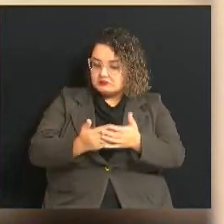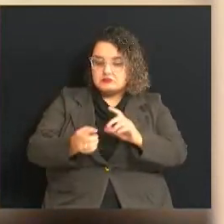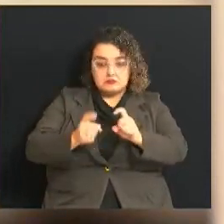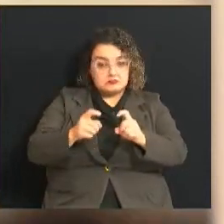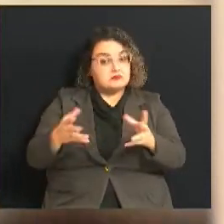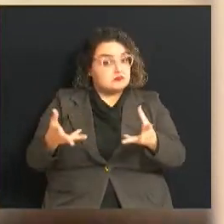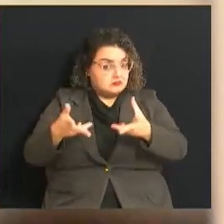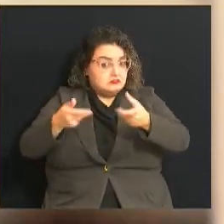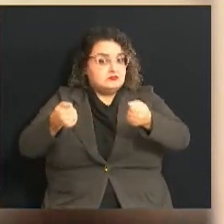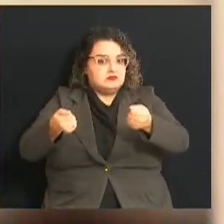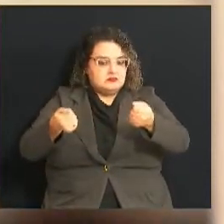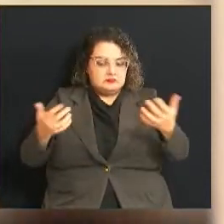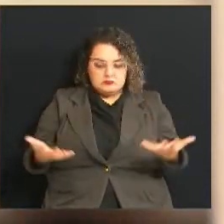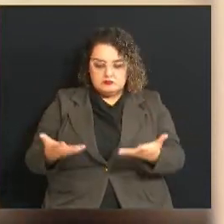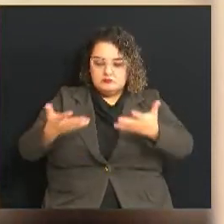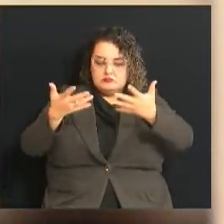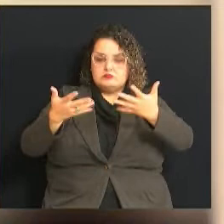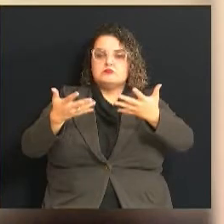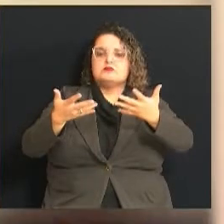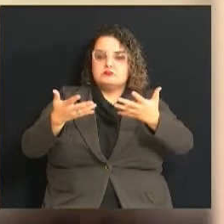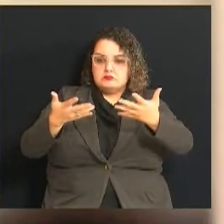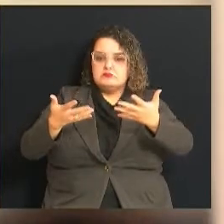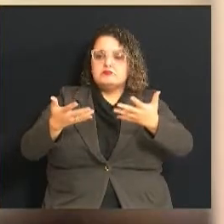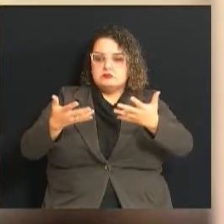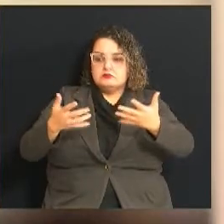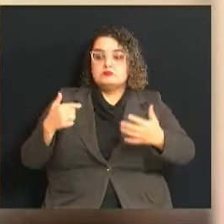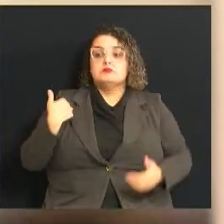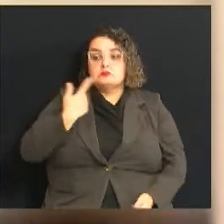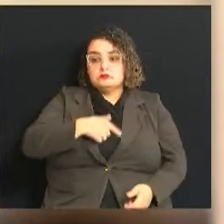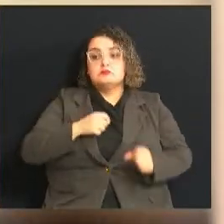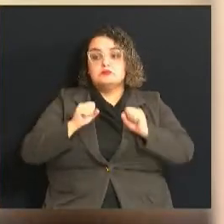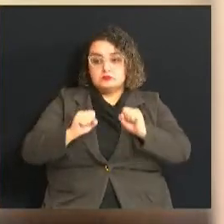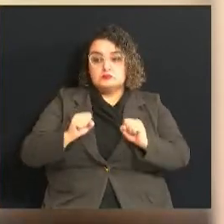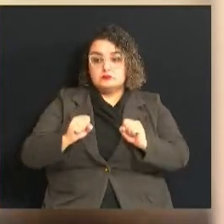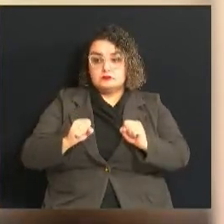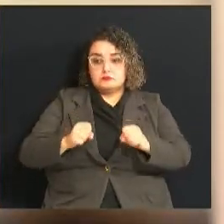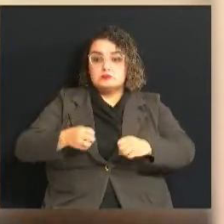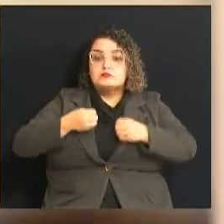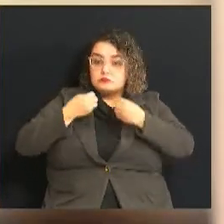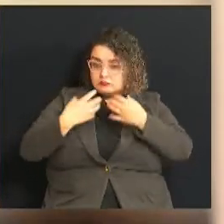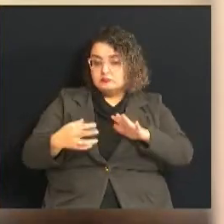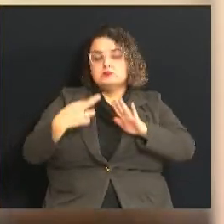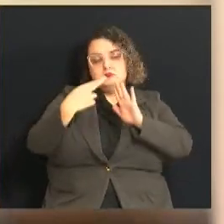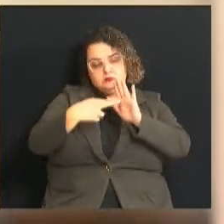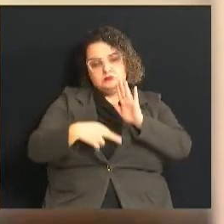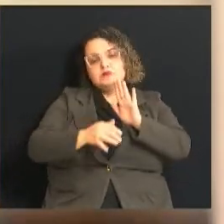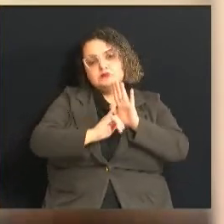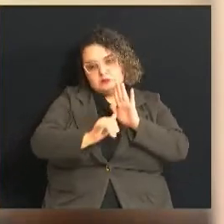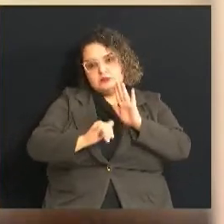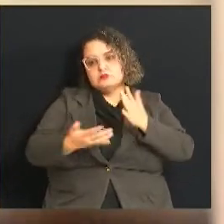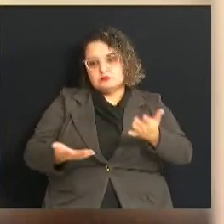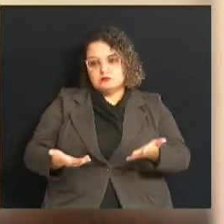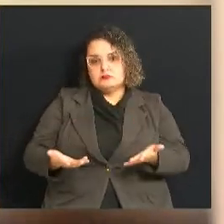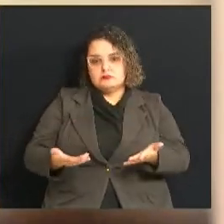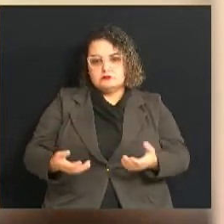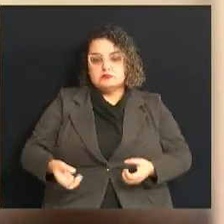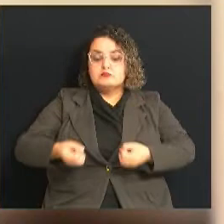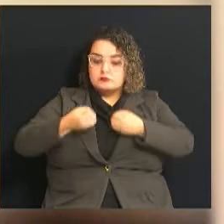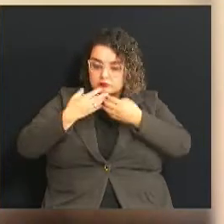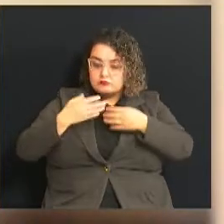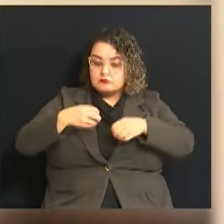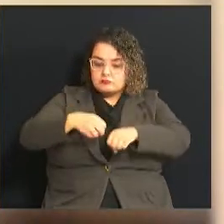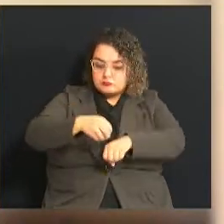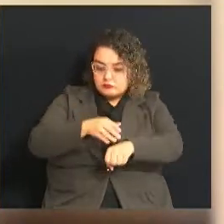que contribuiu demais para que nós possamos ter um bom relatório e boas recomendações